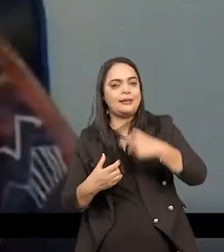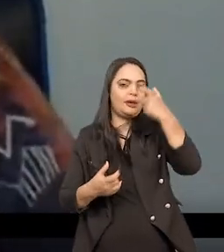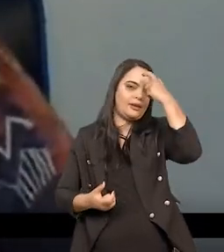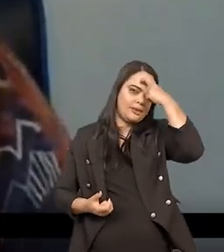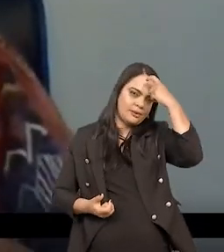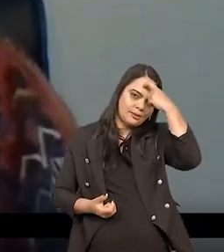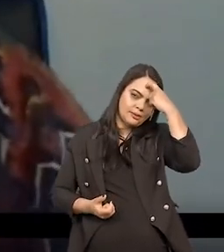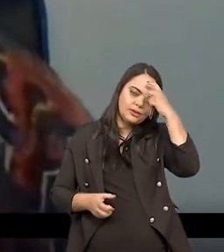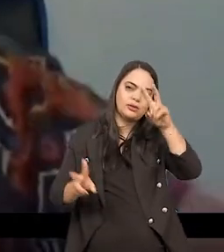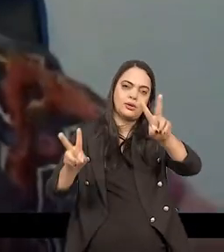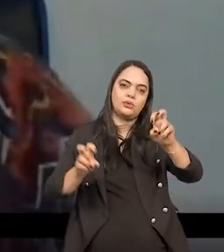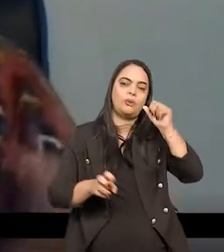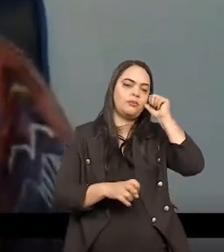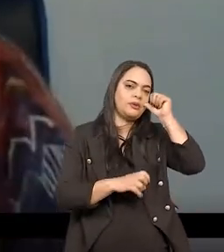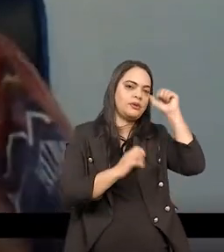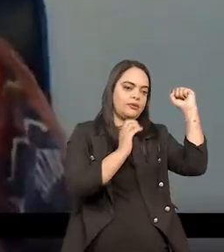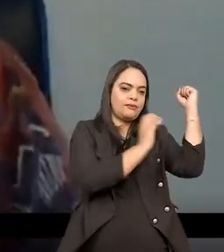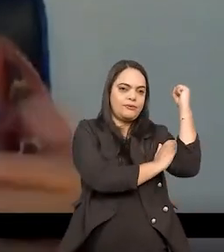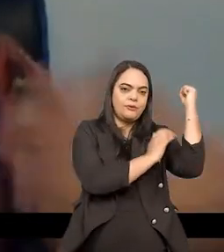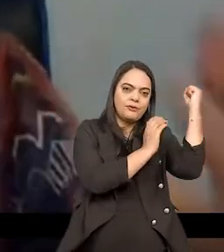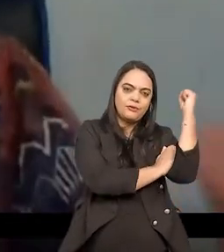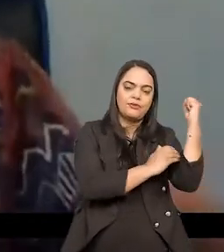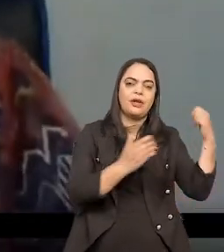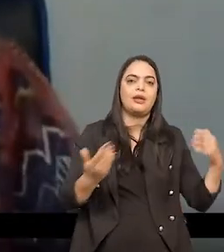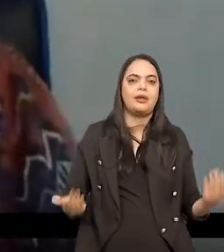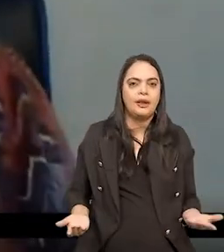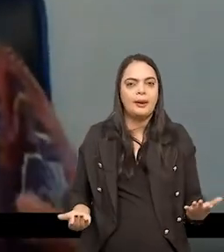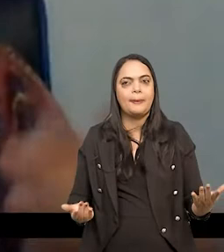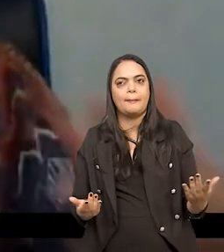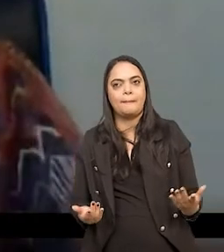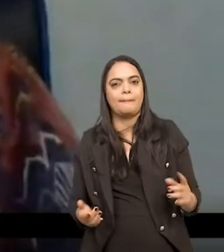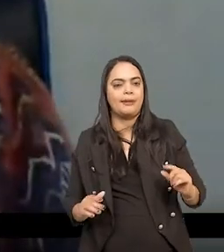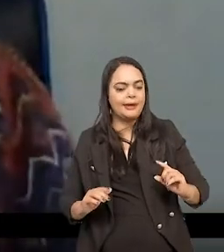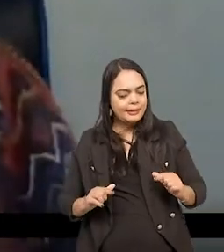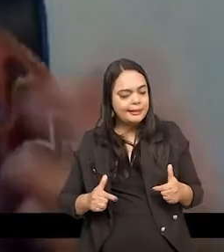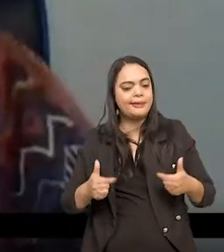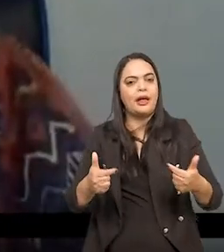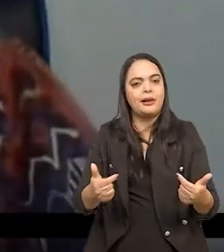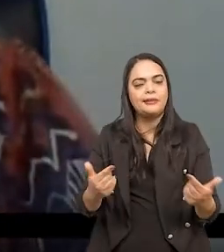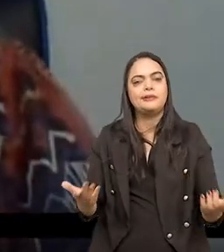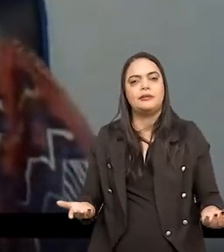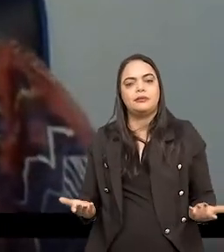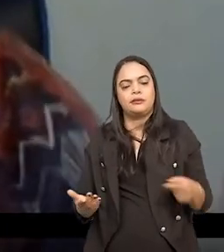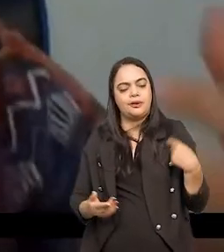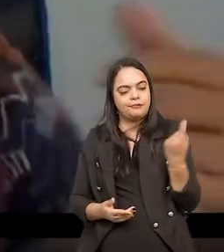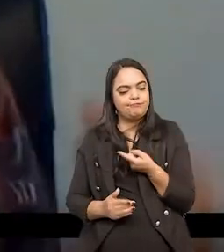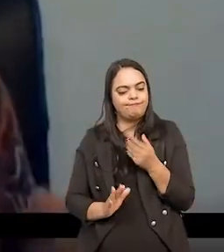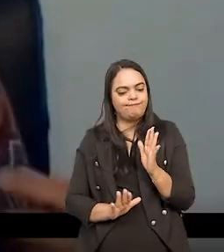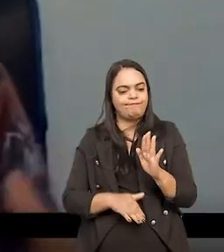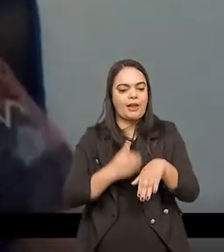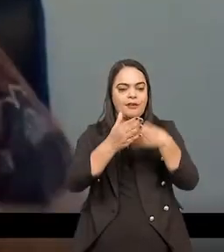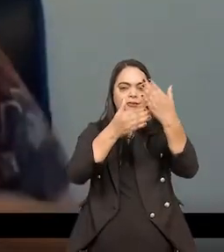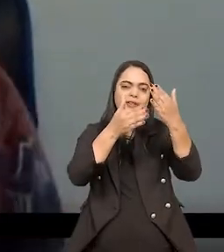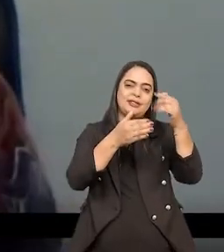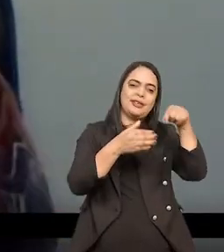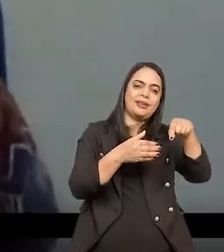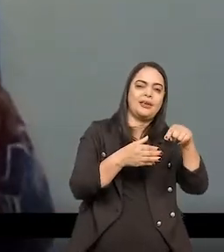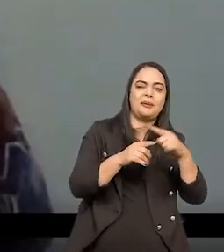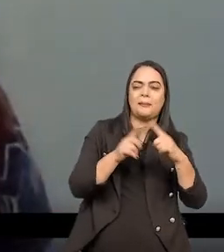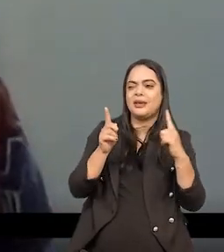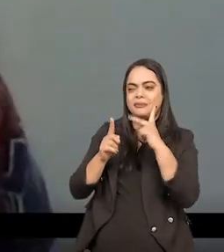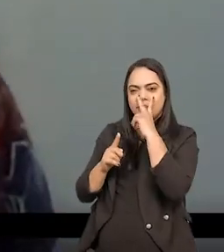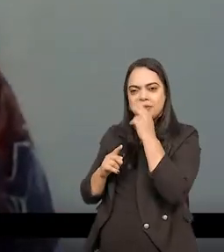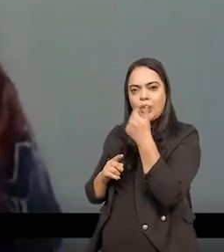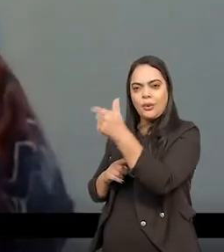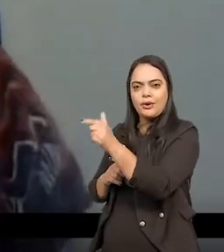do feminismo e dessas lutas, né? À medida em que se avança aqui, se